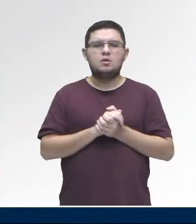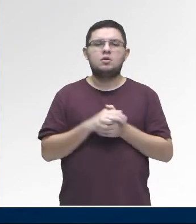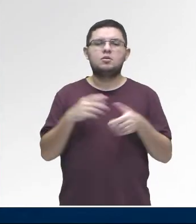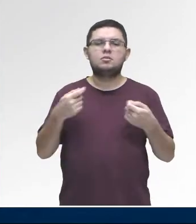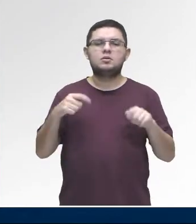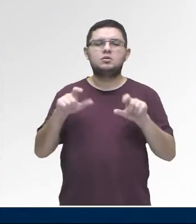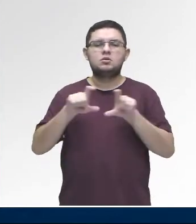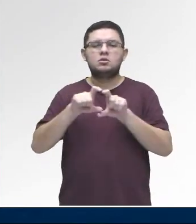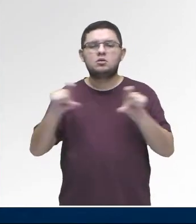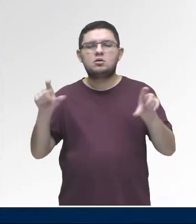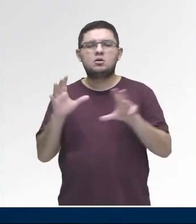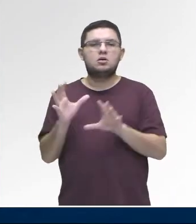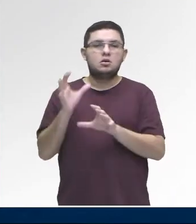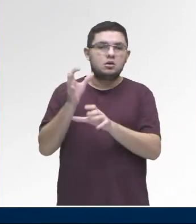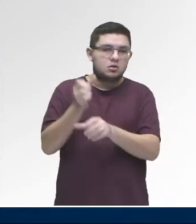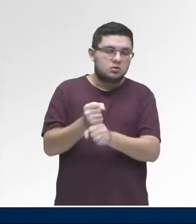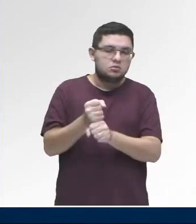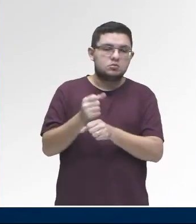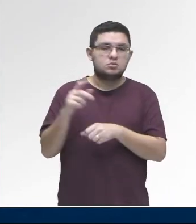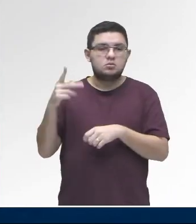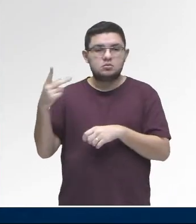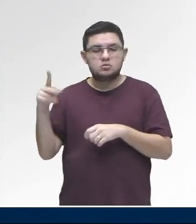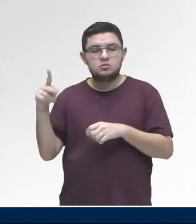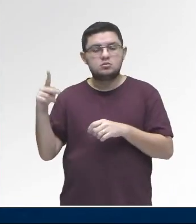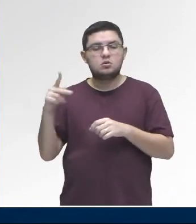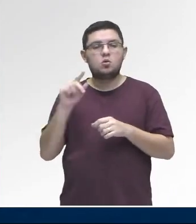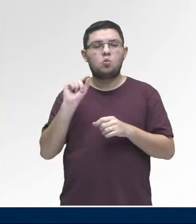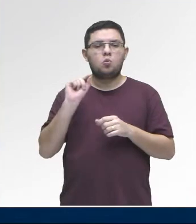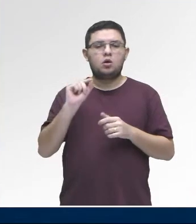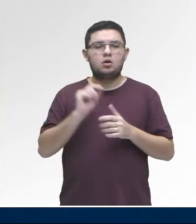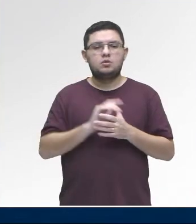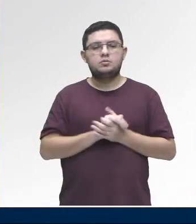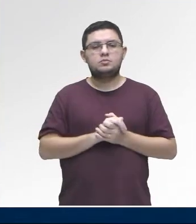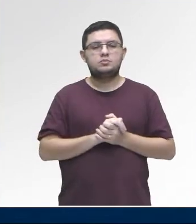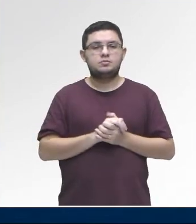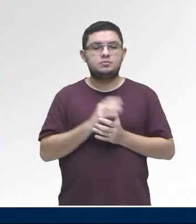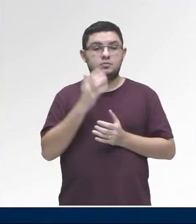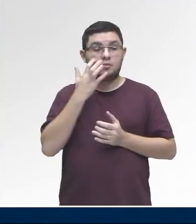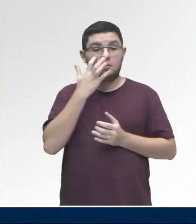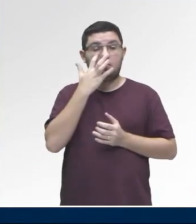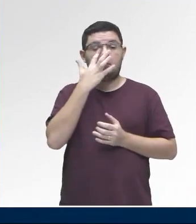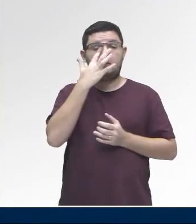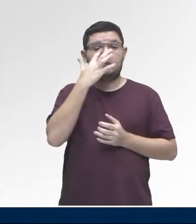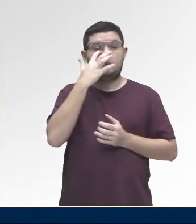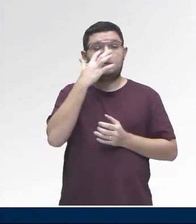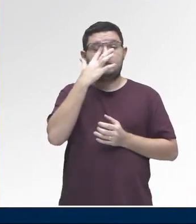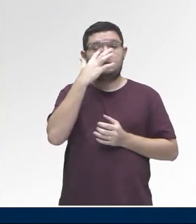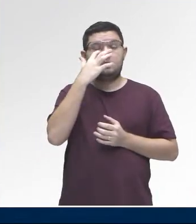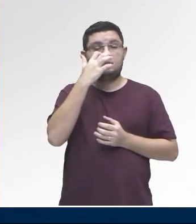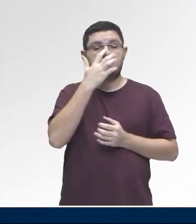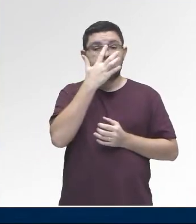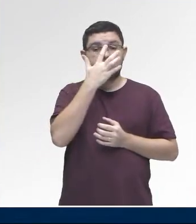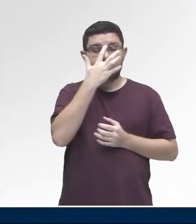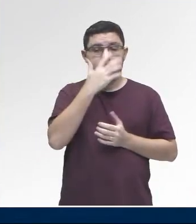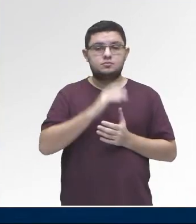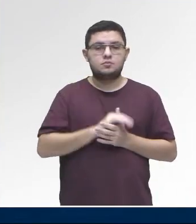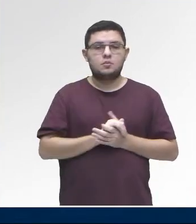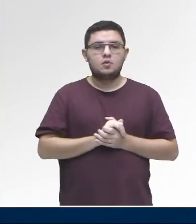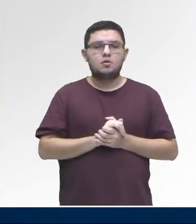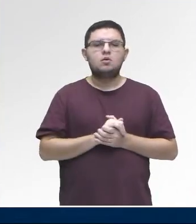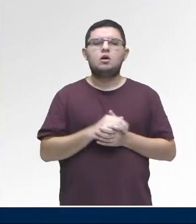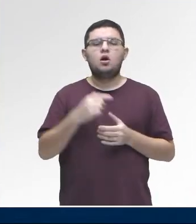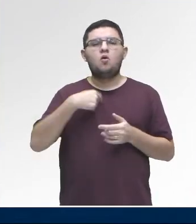equacionar a constante de ionização desse ácido. Como é que eu faço, né? Eu